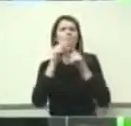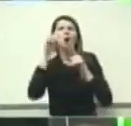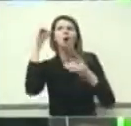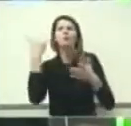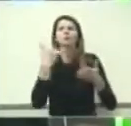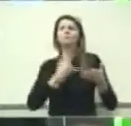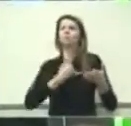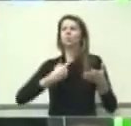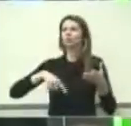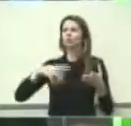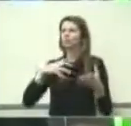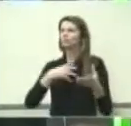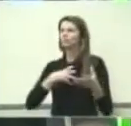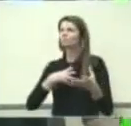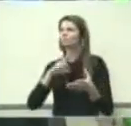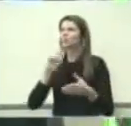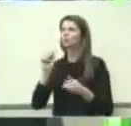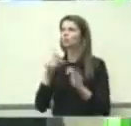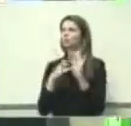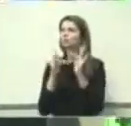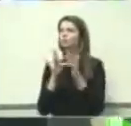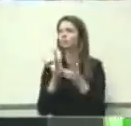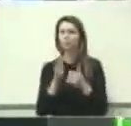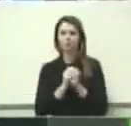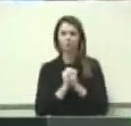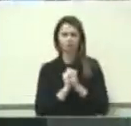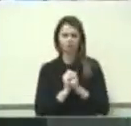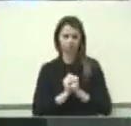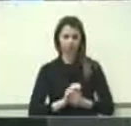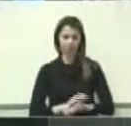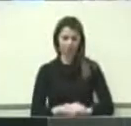é o que nós Te pedimos em nome de Jesus amém